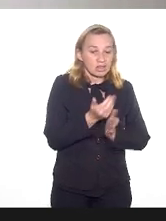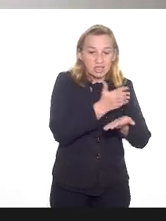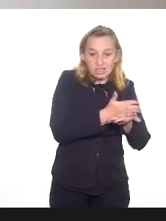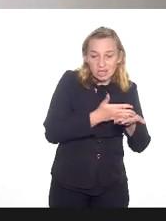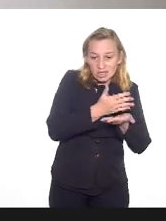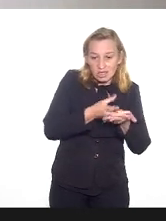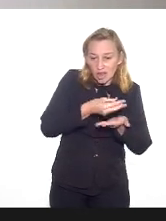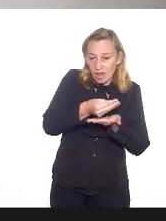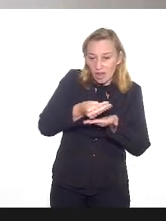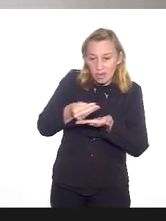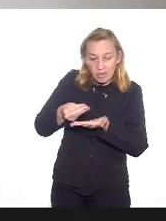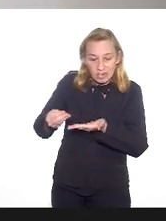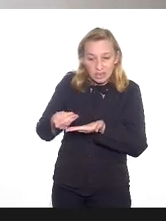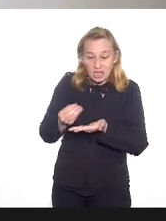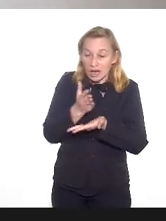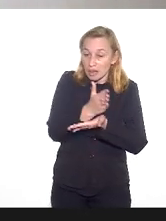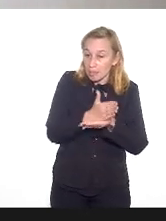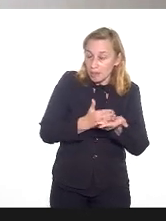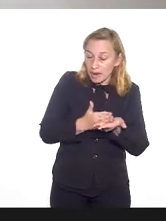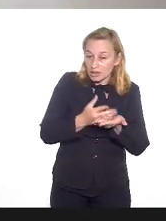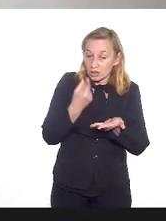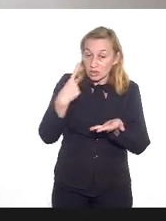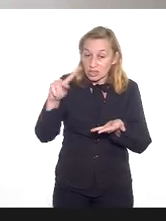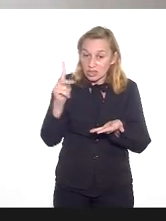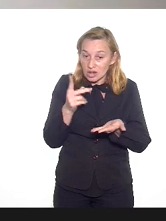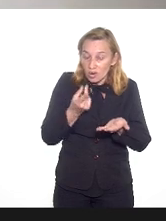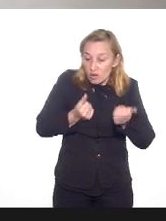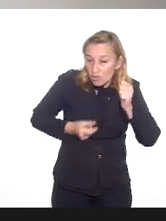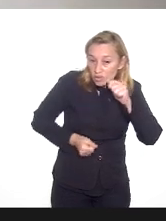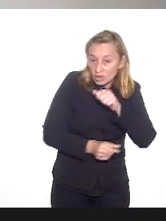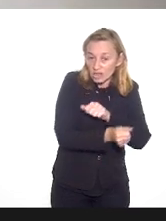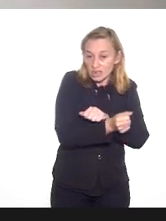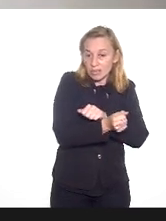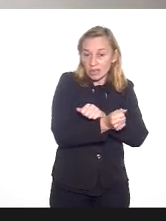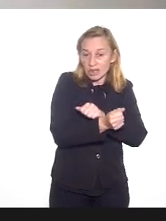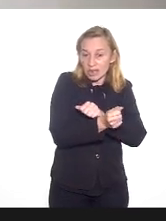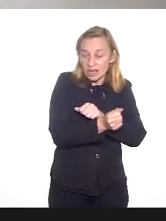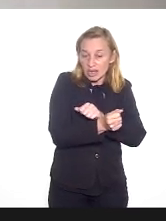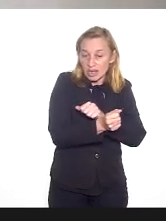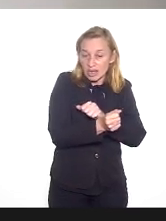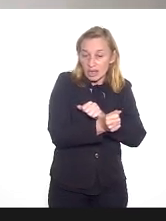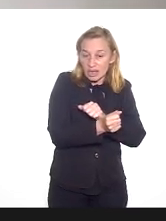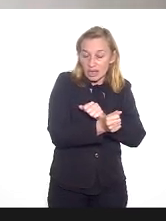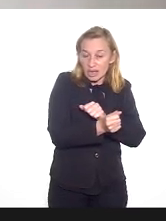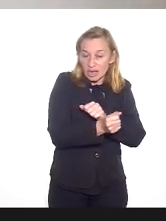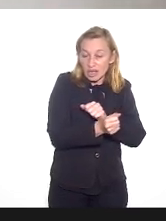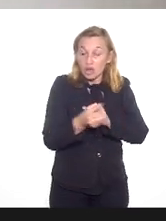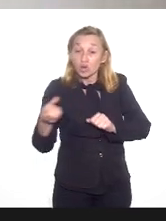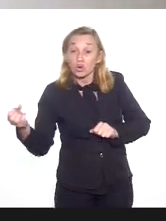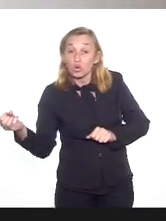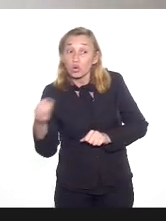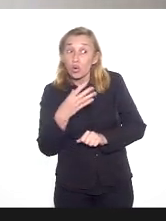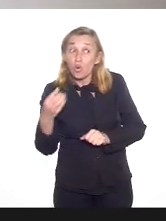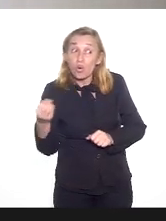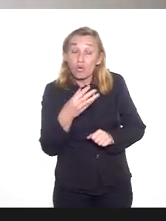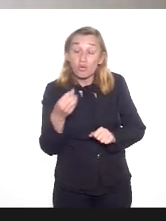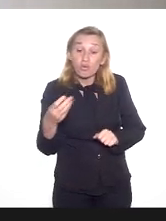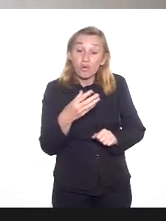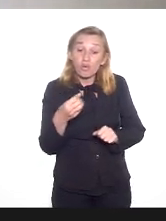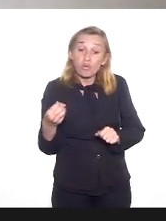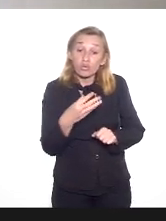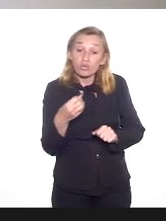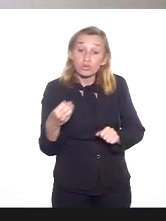repartição, em que parte do seu financiamento era realizado pelos novos contribuintes, ou seja,